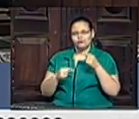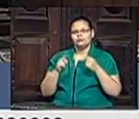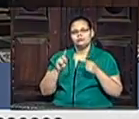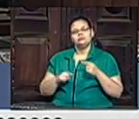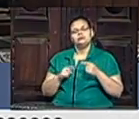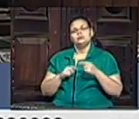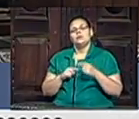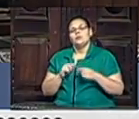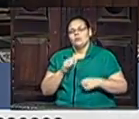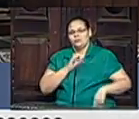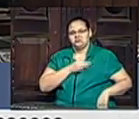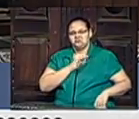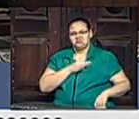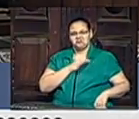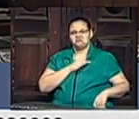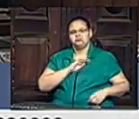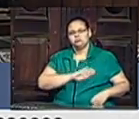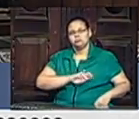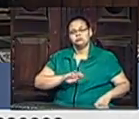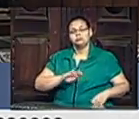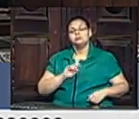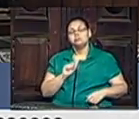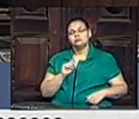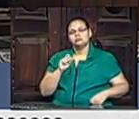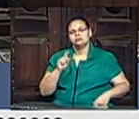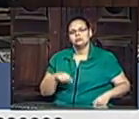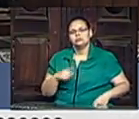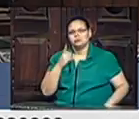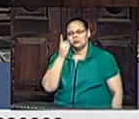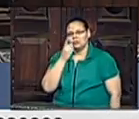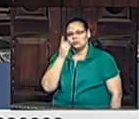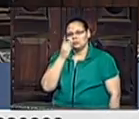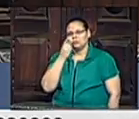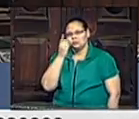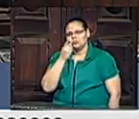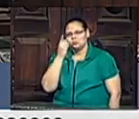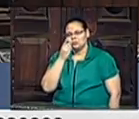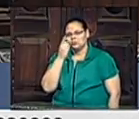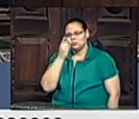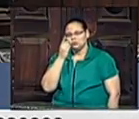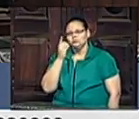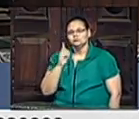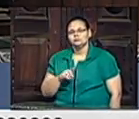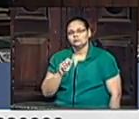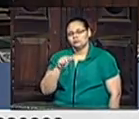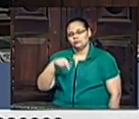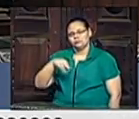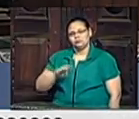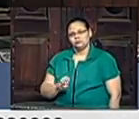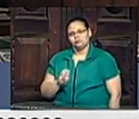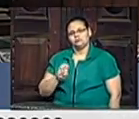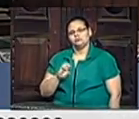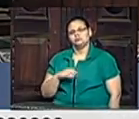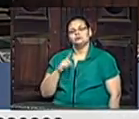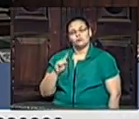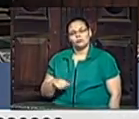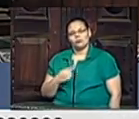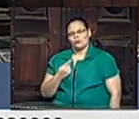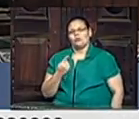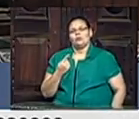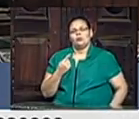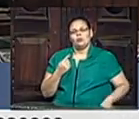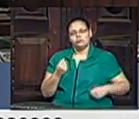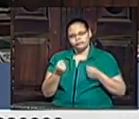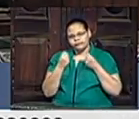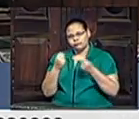que transformou, pode ter transformado, deputado André Correia, querido André Correia, pode ter transformado um instrumento potente